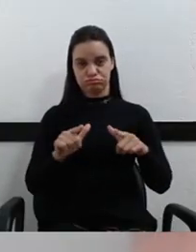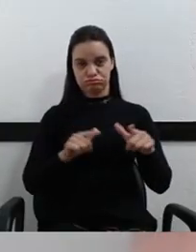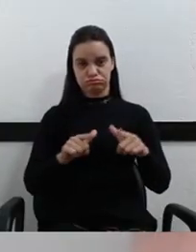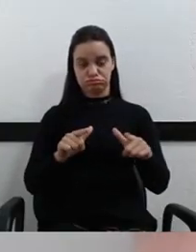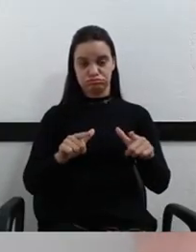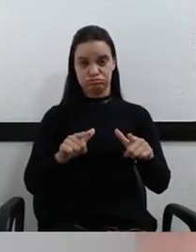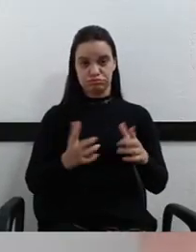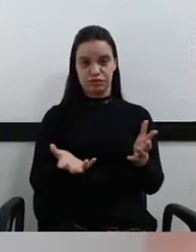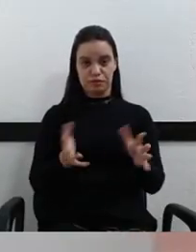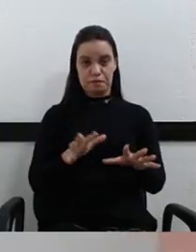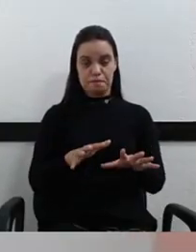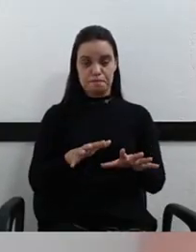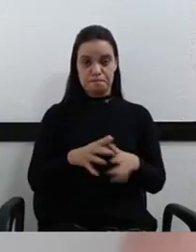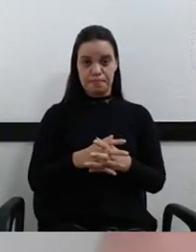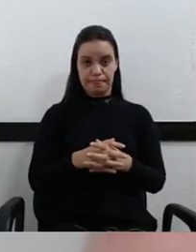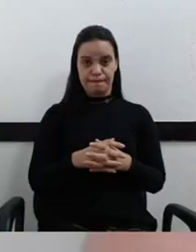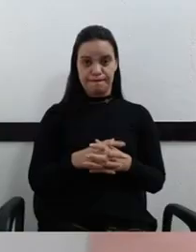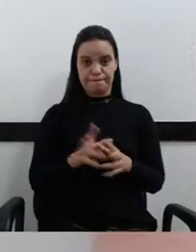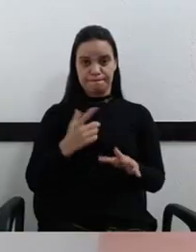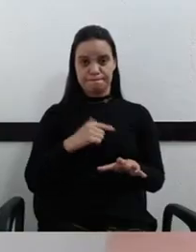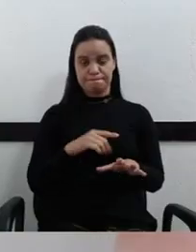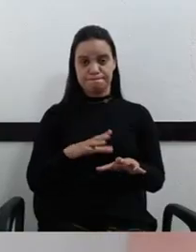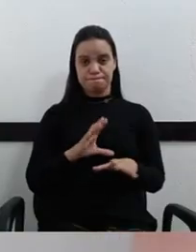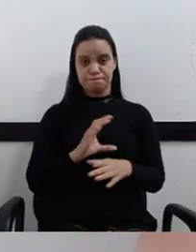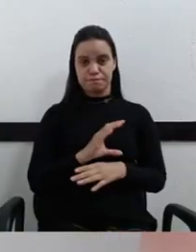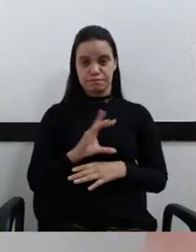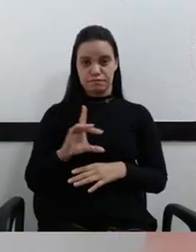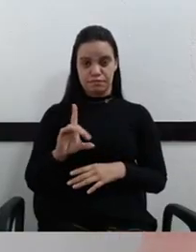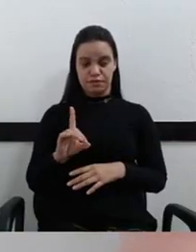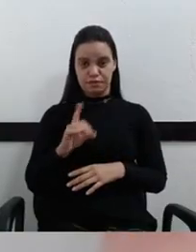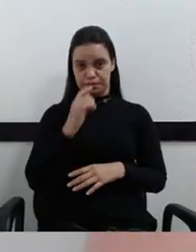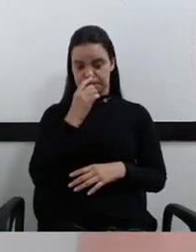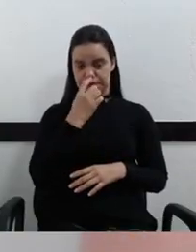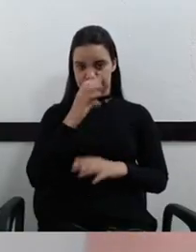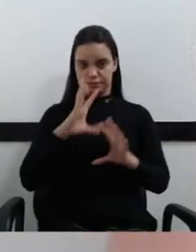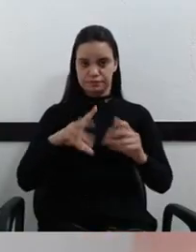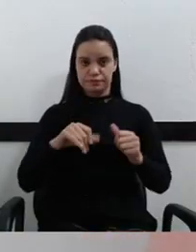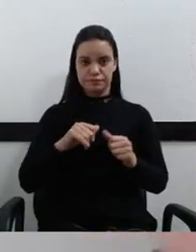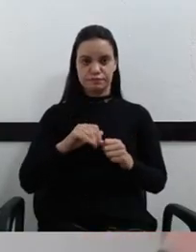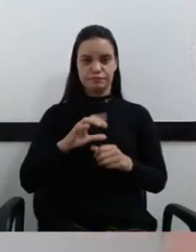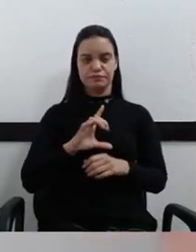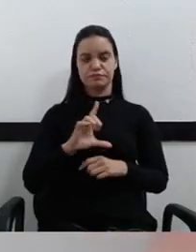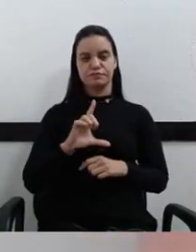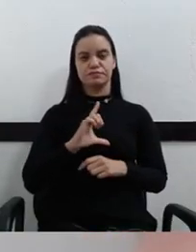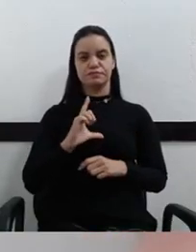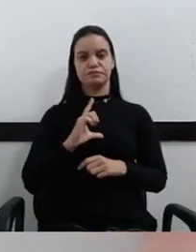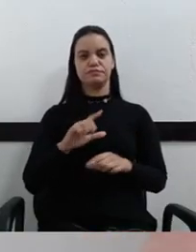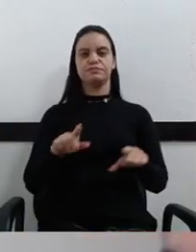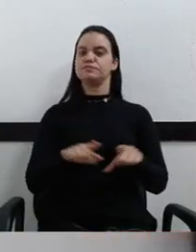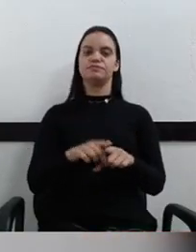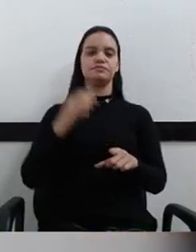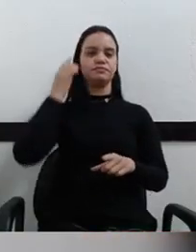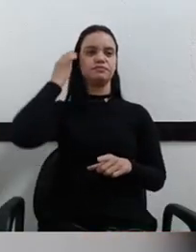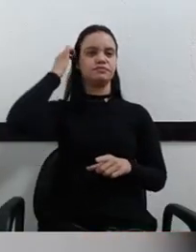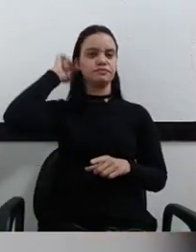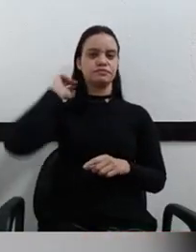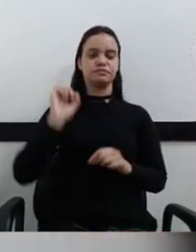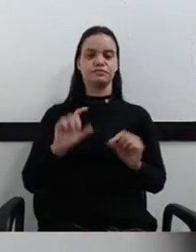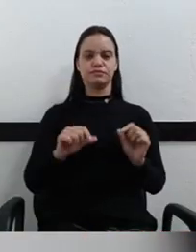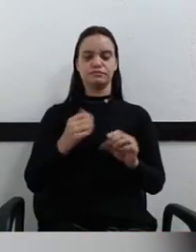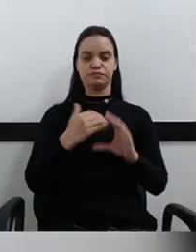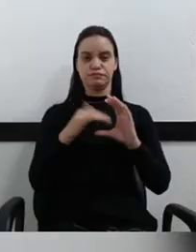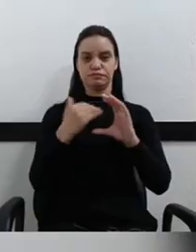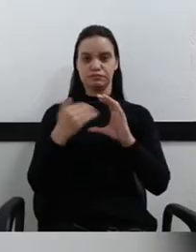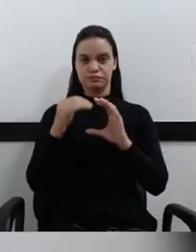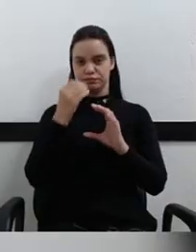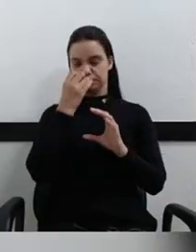imersão. O defensor público coordenador da Divisão de Atendimento Inicial Especializado ao Público também avaliou a defensora pública com